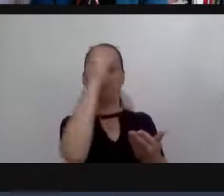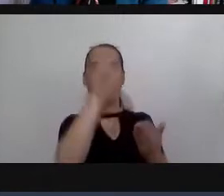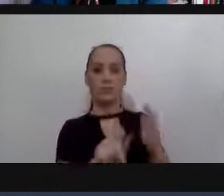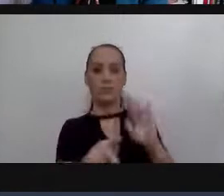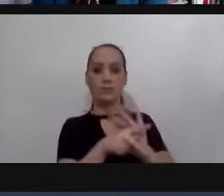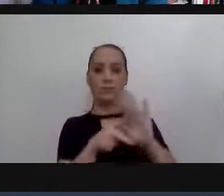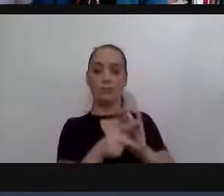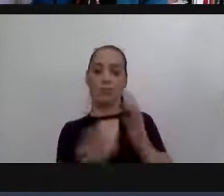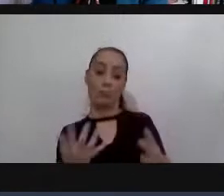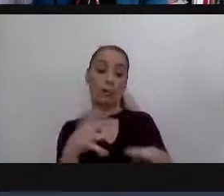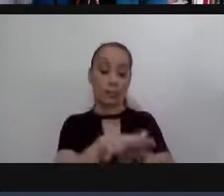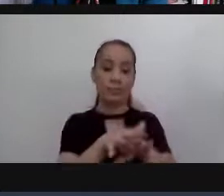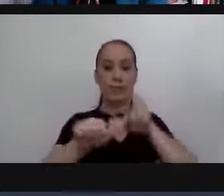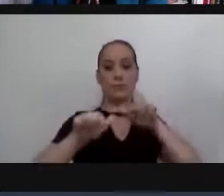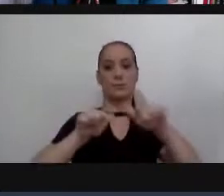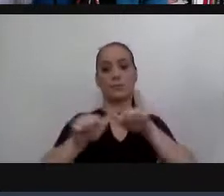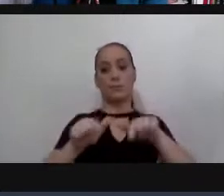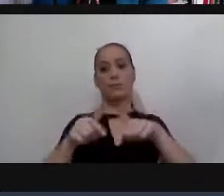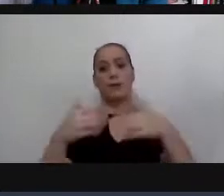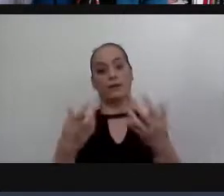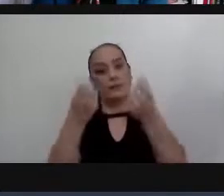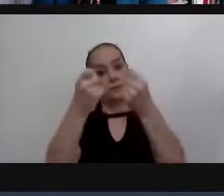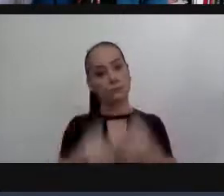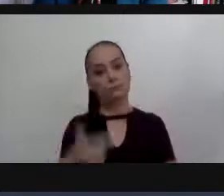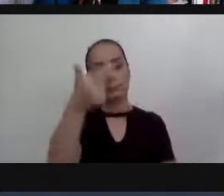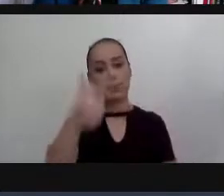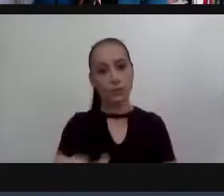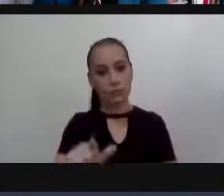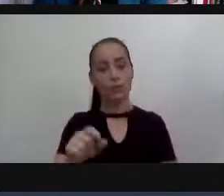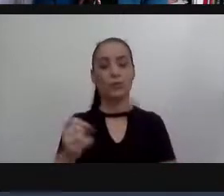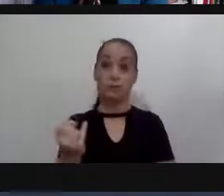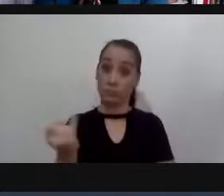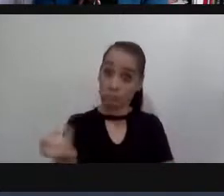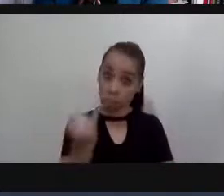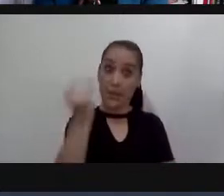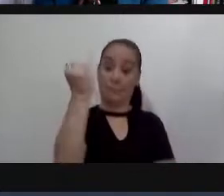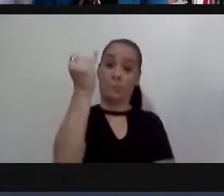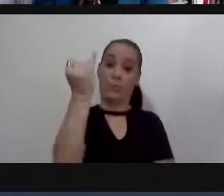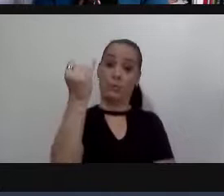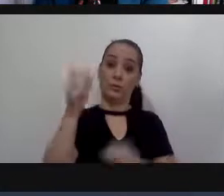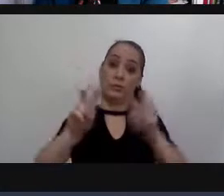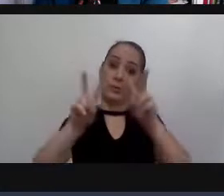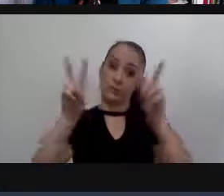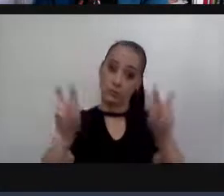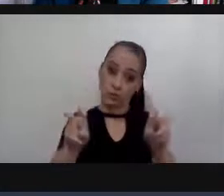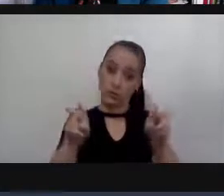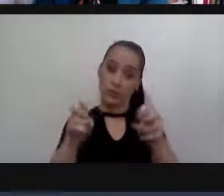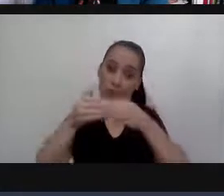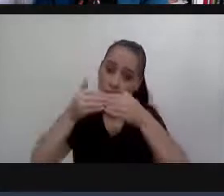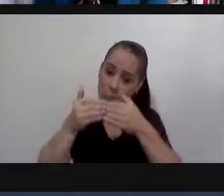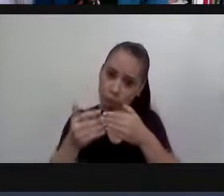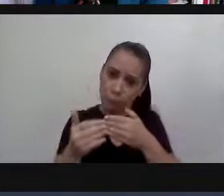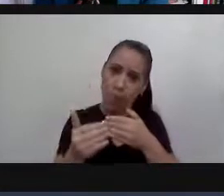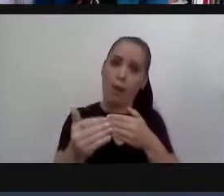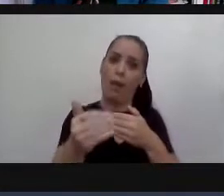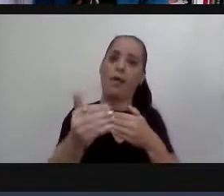e para reforçar que é muito, muito, muito importante que esse tema seja levado à frente, que nós...